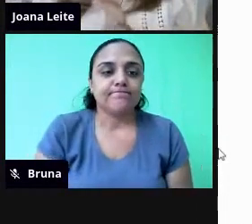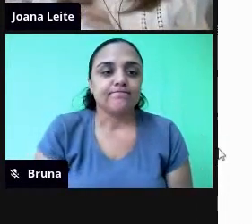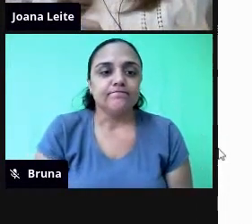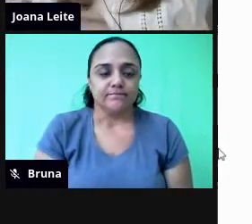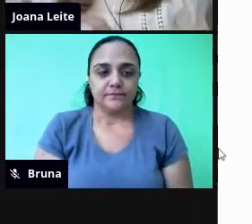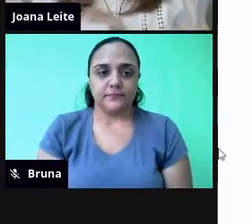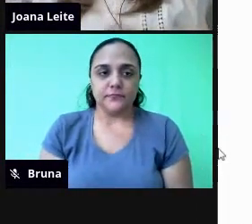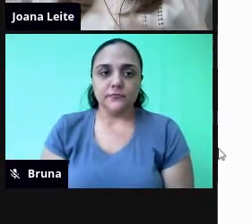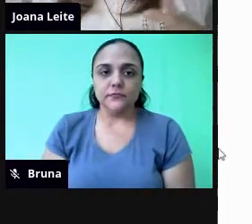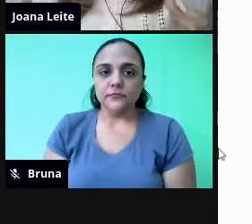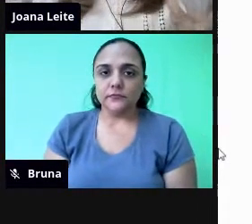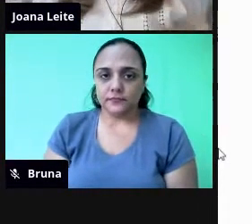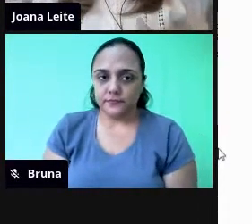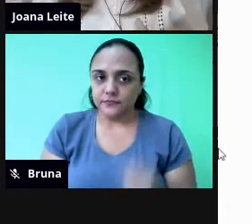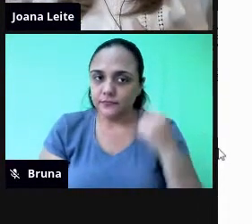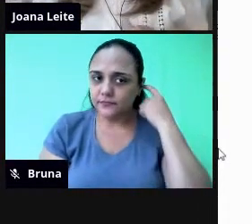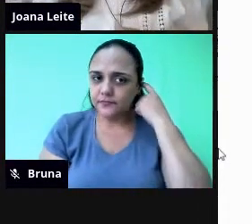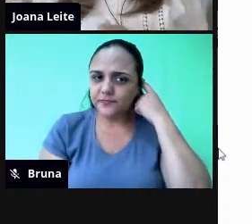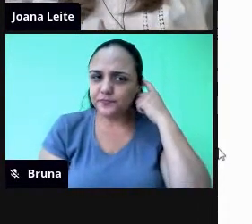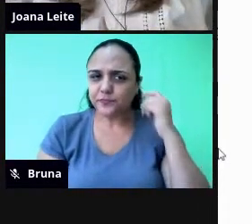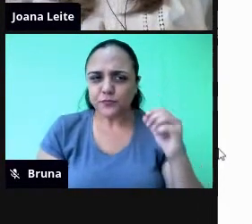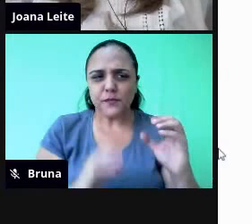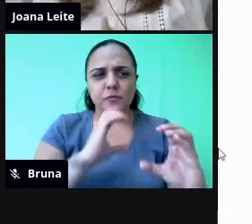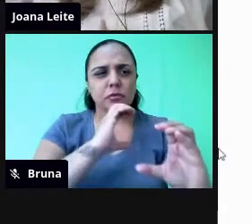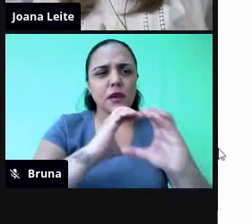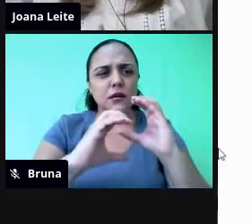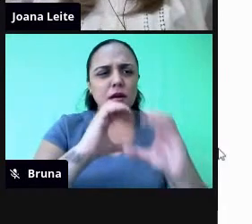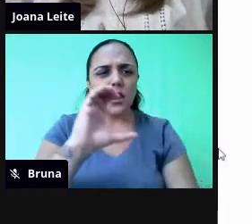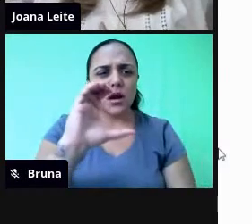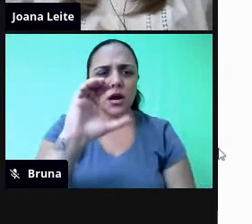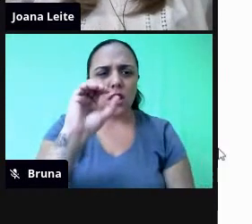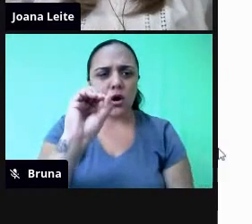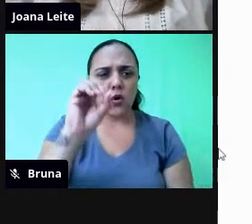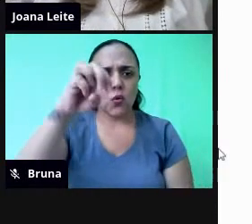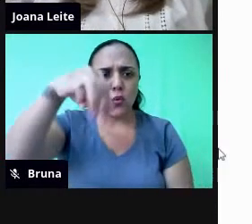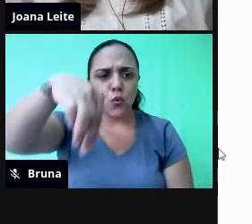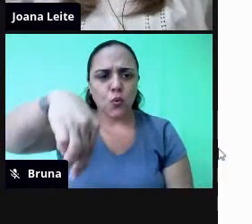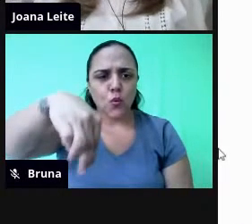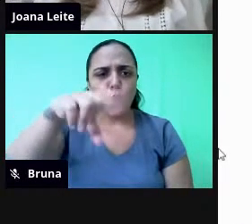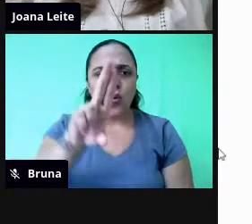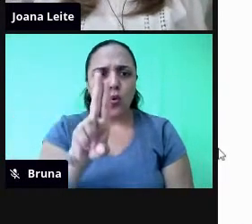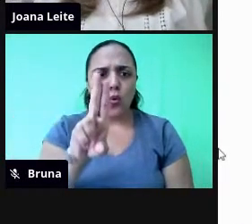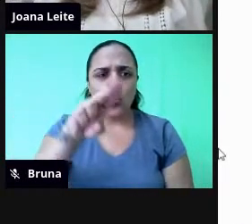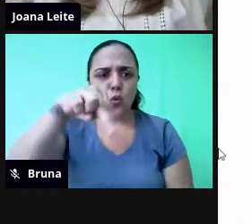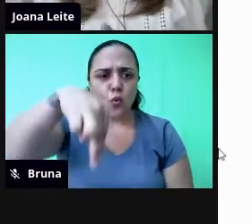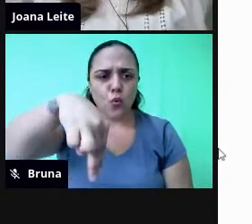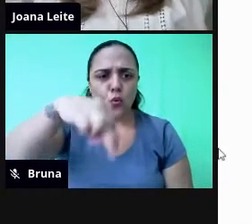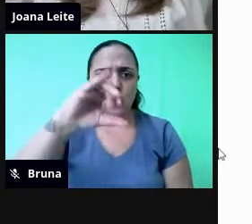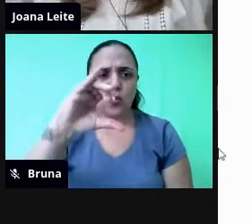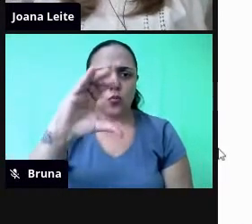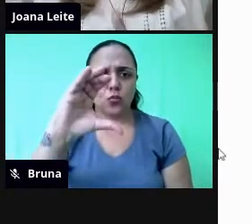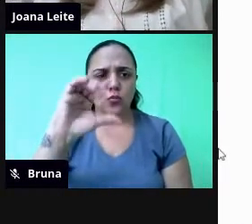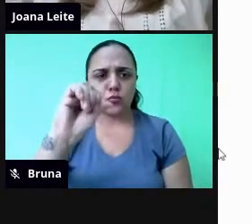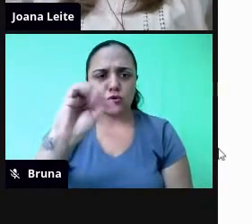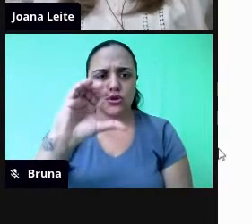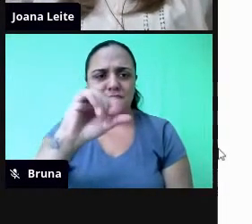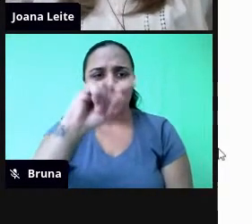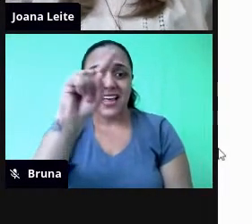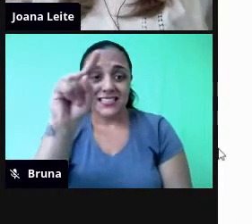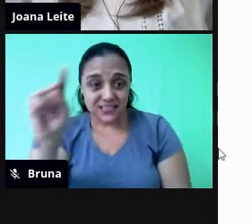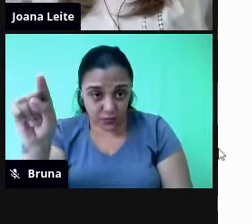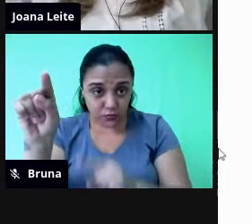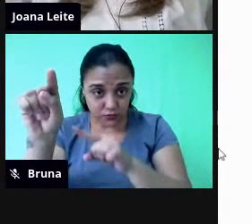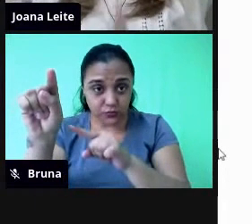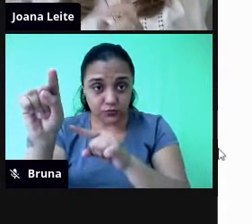Porque essa questão de comunicação, né, ela não envolve só fala. Então, muitas vezes a gente pensa assim, a criança fala ou não fala? Ela fala, sai o